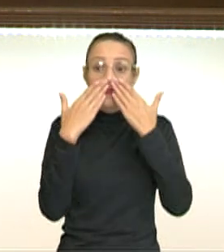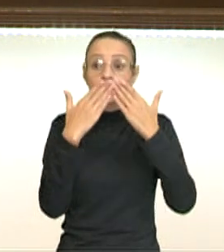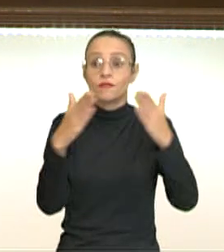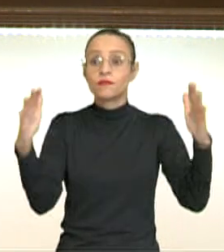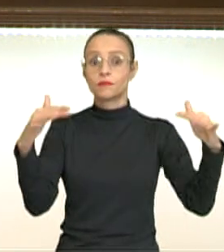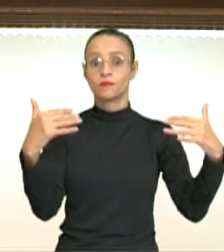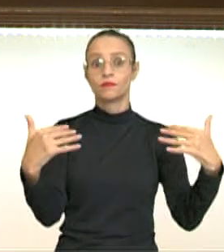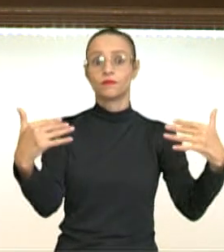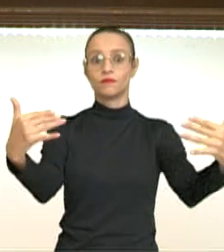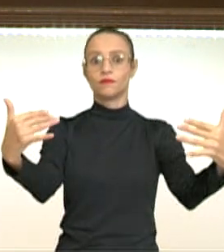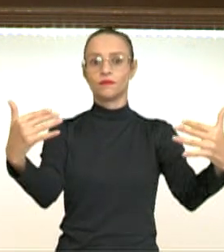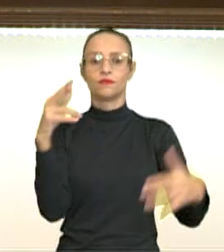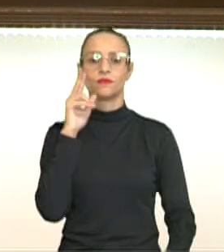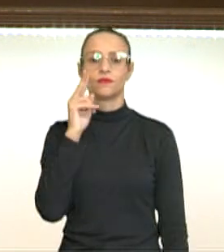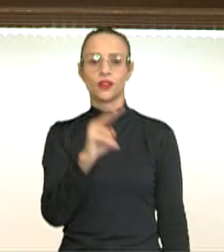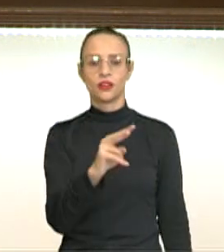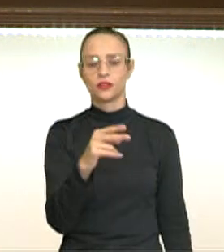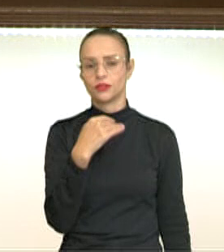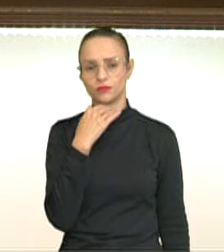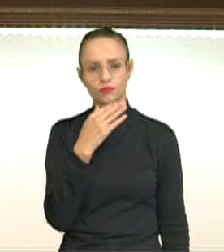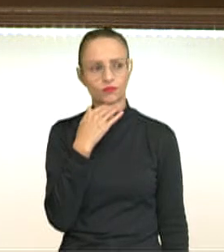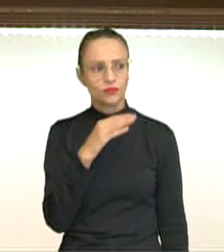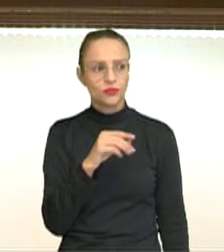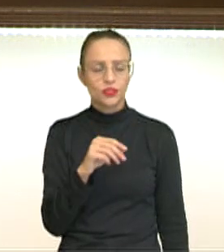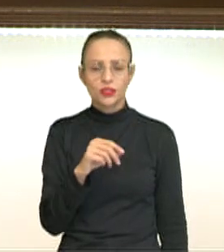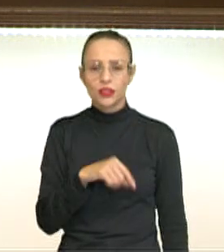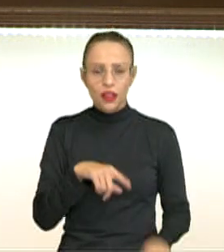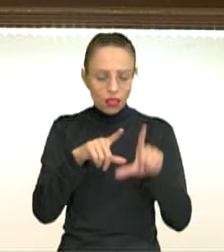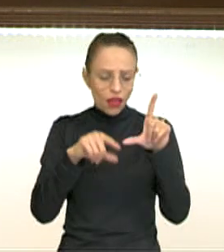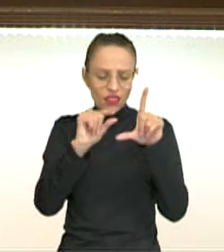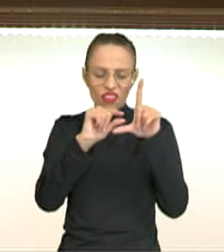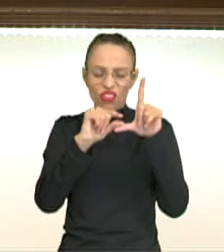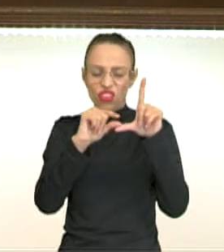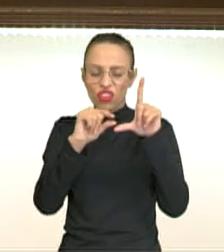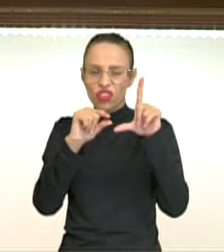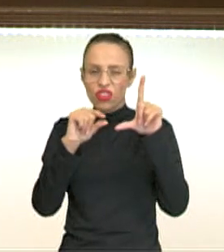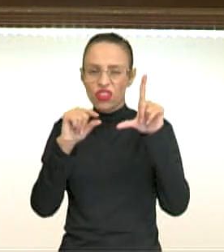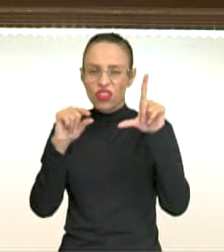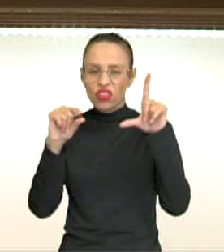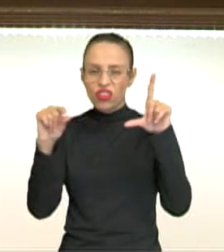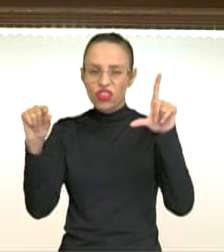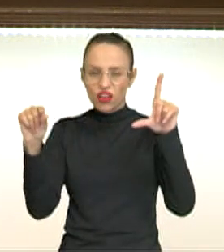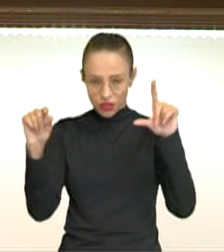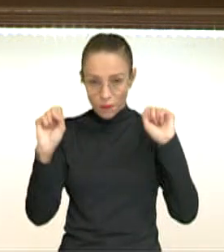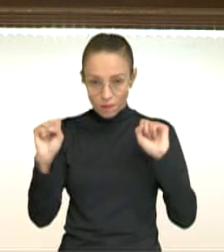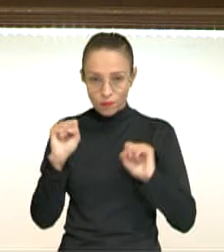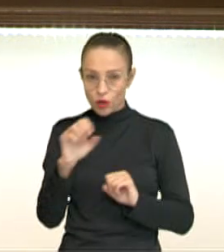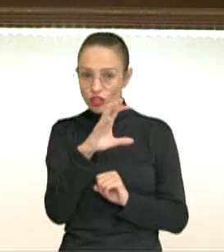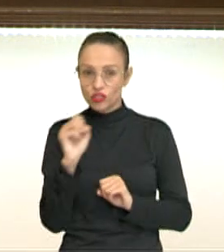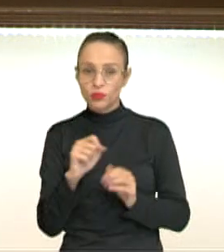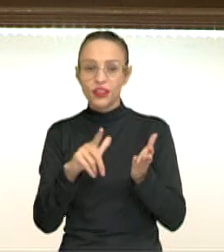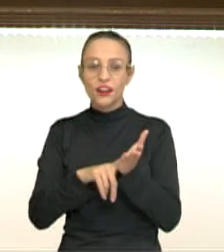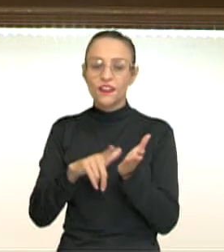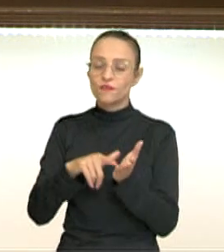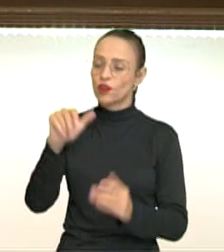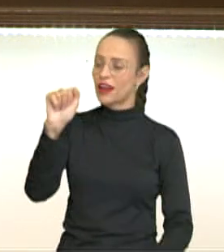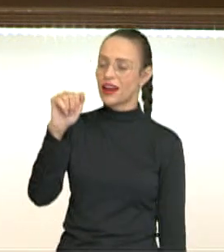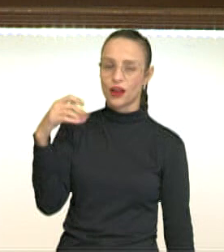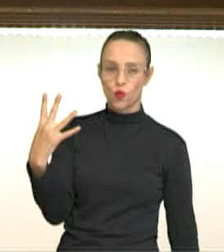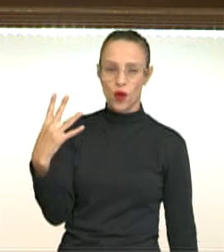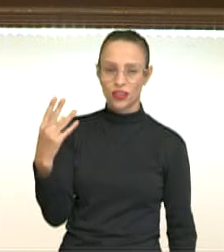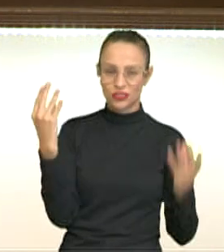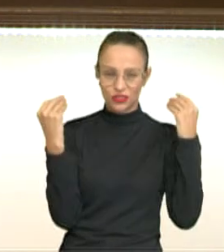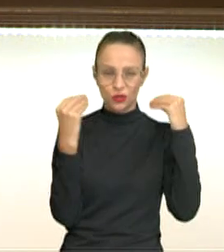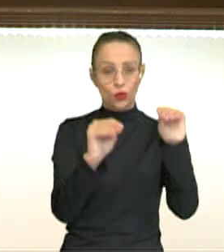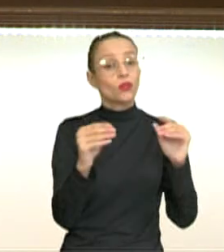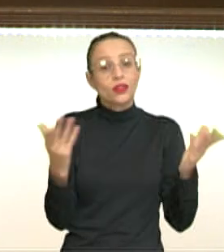pelo público. Então não adianta você fazer um cartaz e escrever com uma letrinha miudinha. Professora, posso pegar uma folha de sulfite, escrever e decolar no